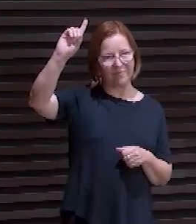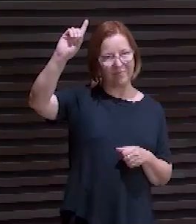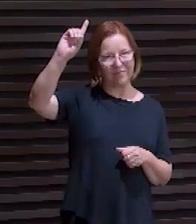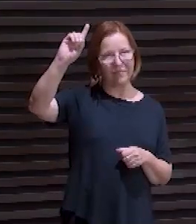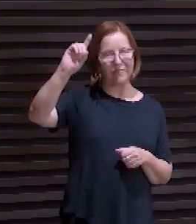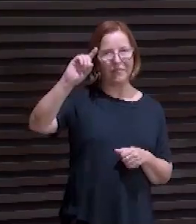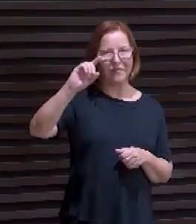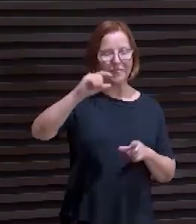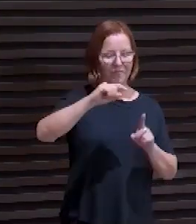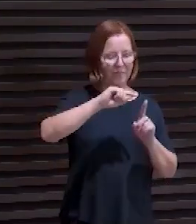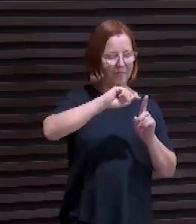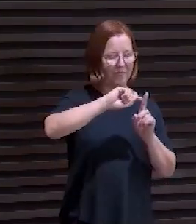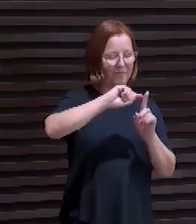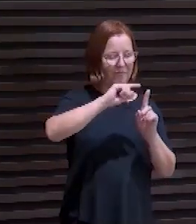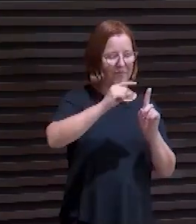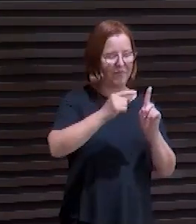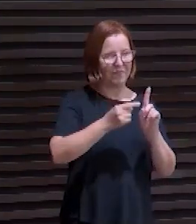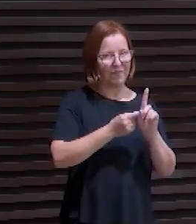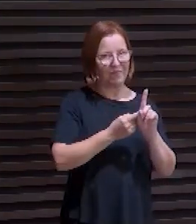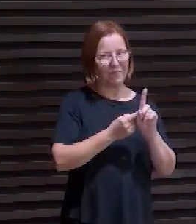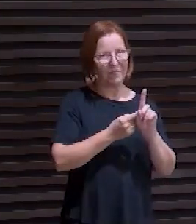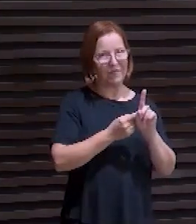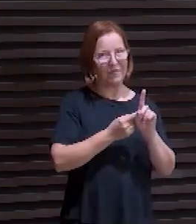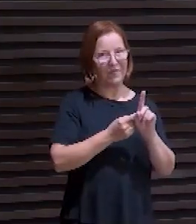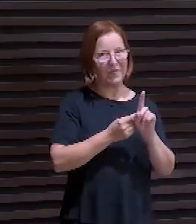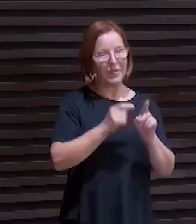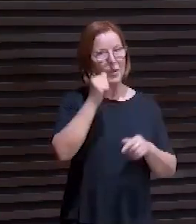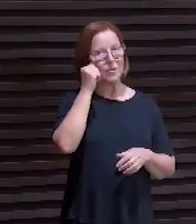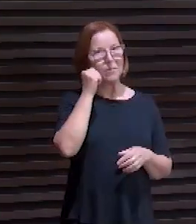fecundou o óvulo de uma mulher